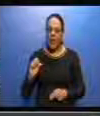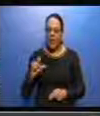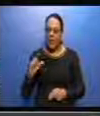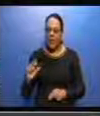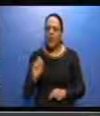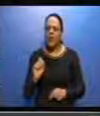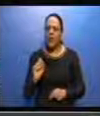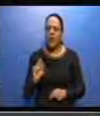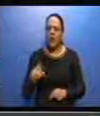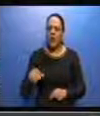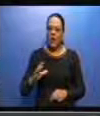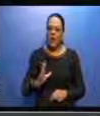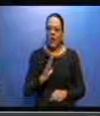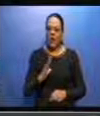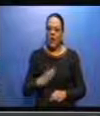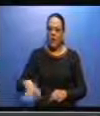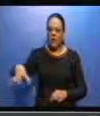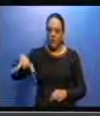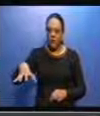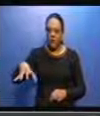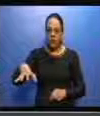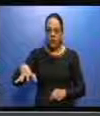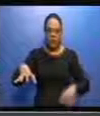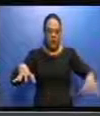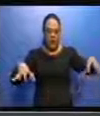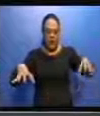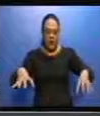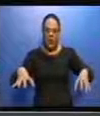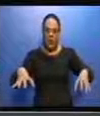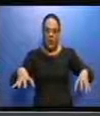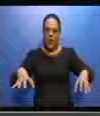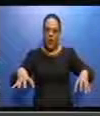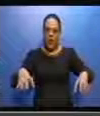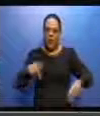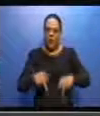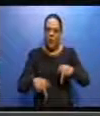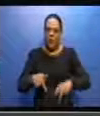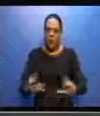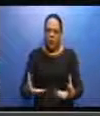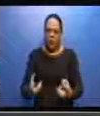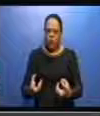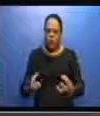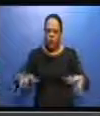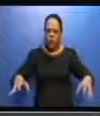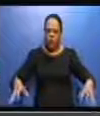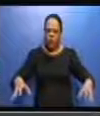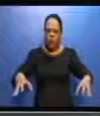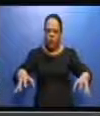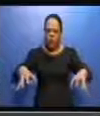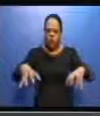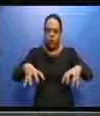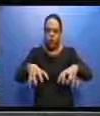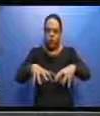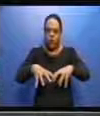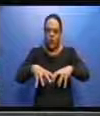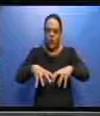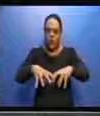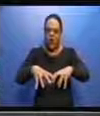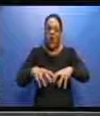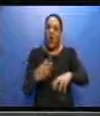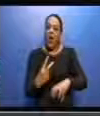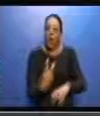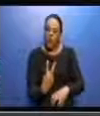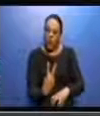seu crescimento horizontal se unem formando uma aglomeração urbana continua quem não conhece o lugar